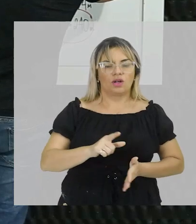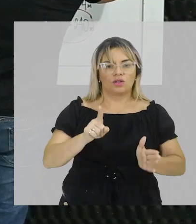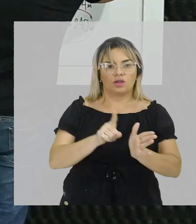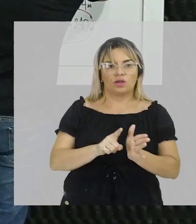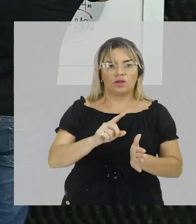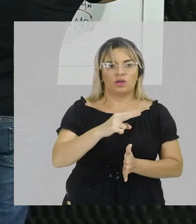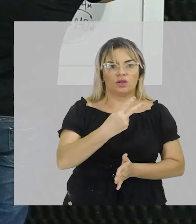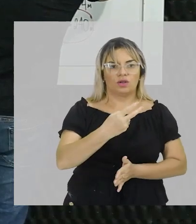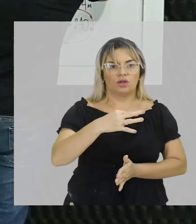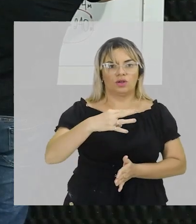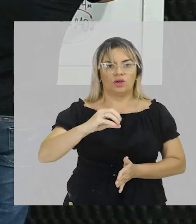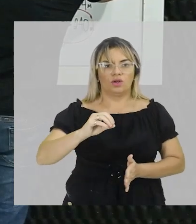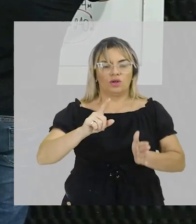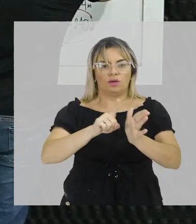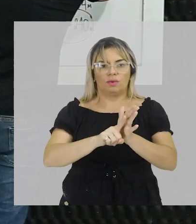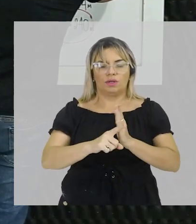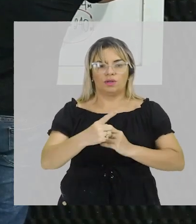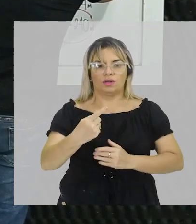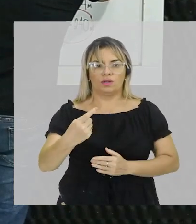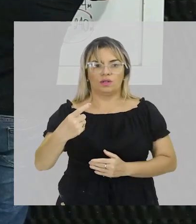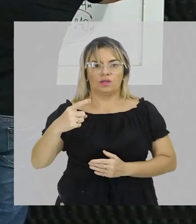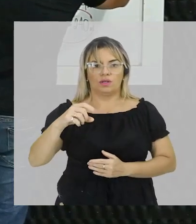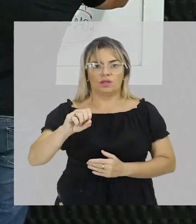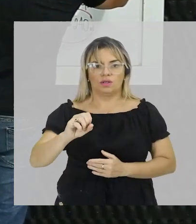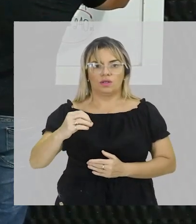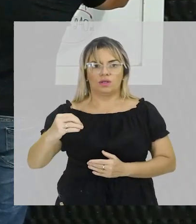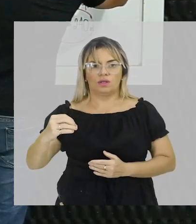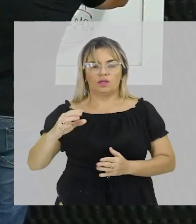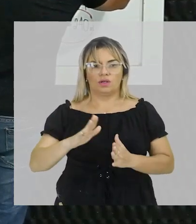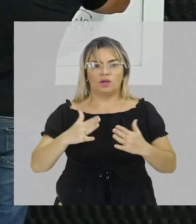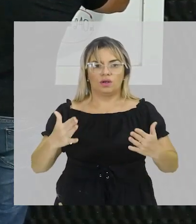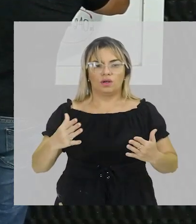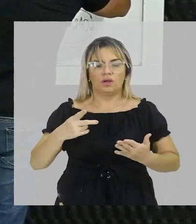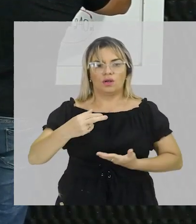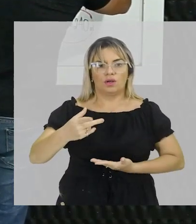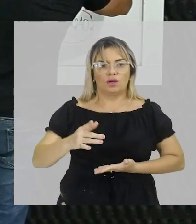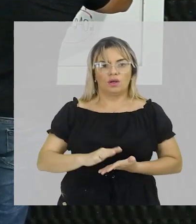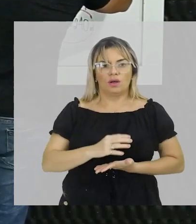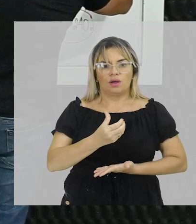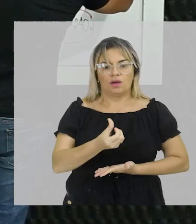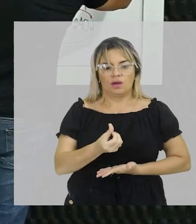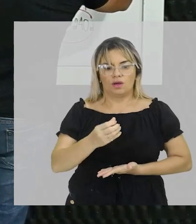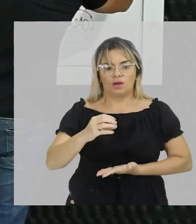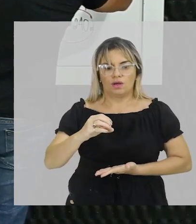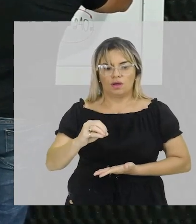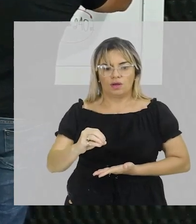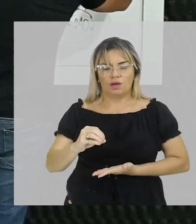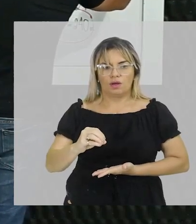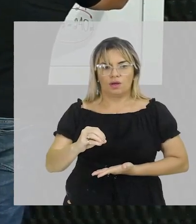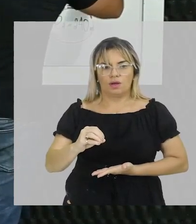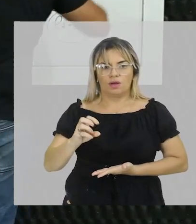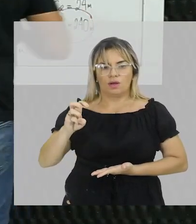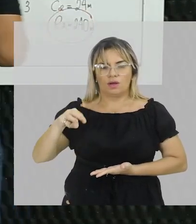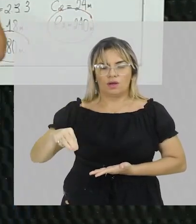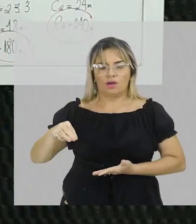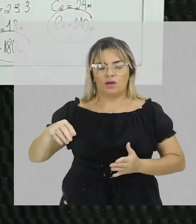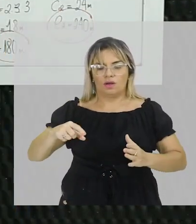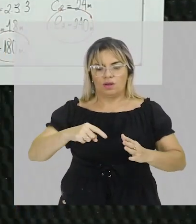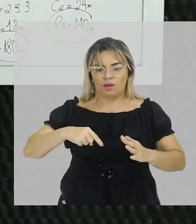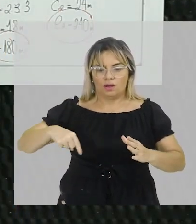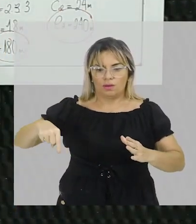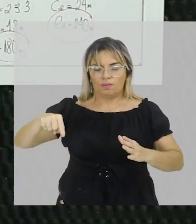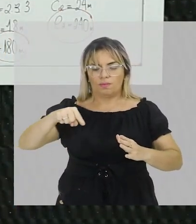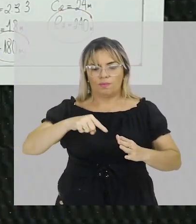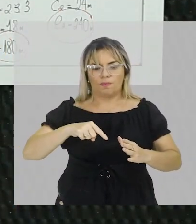240 menos 180. E aí você vai ser igual a 60 metros, ela vai percorrer